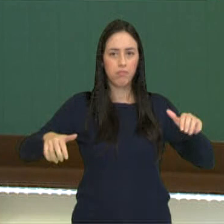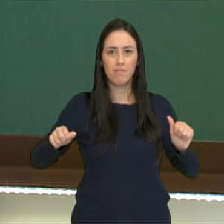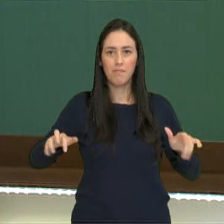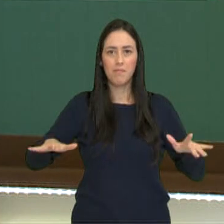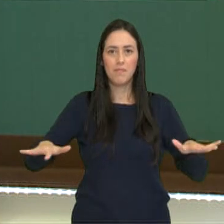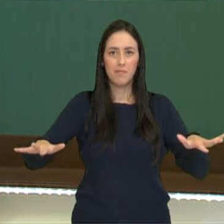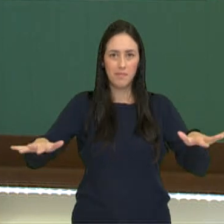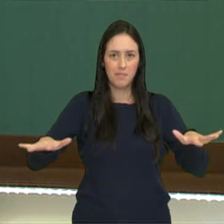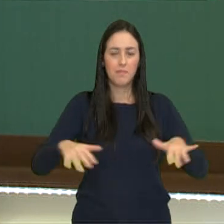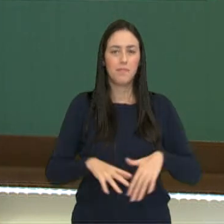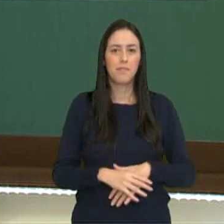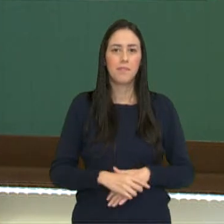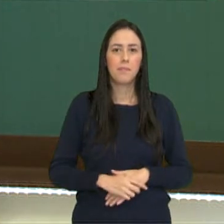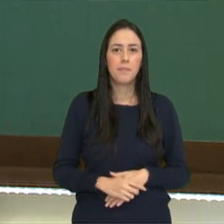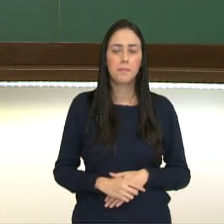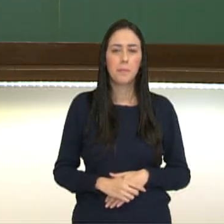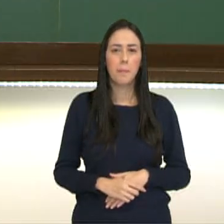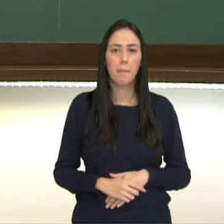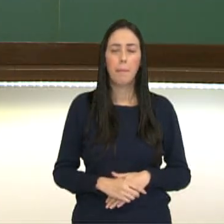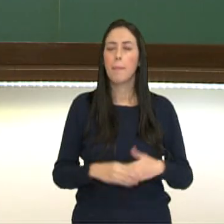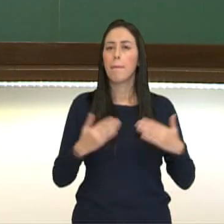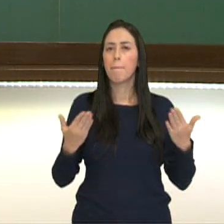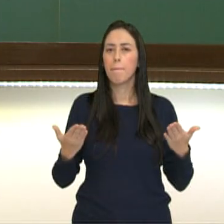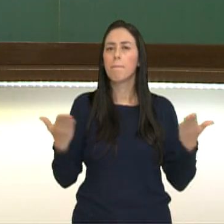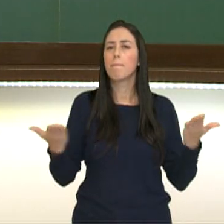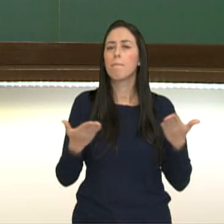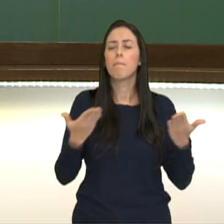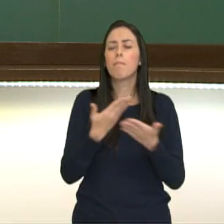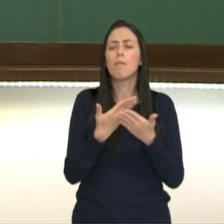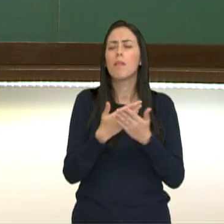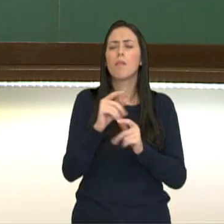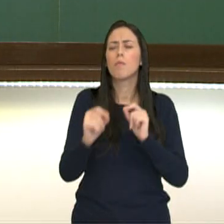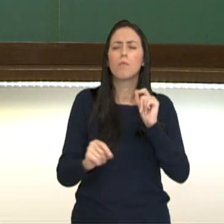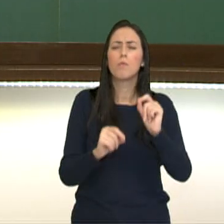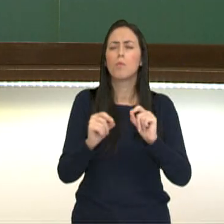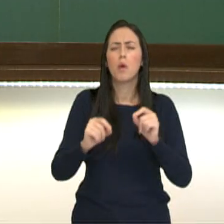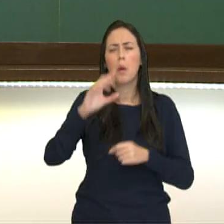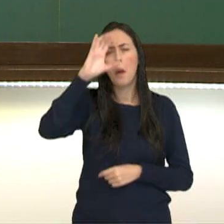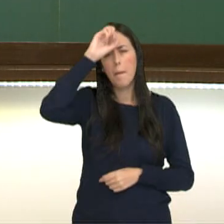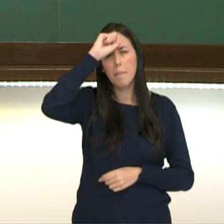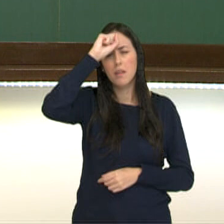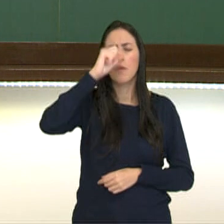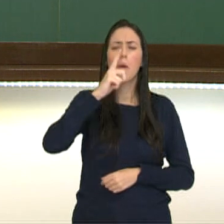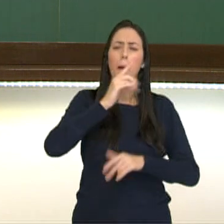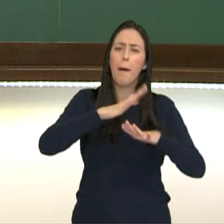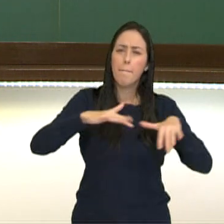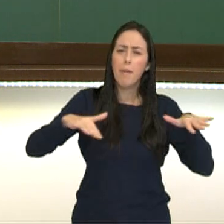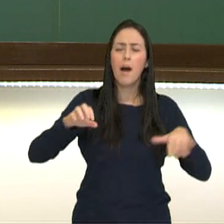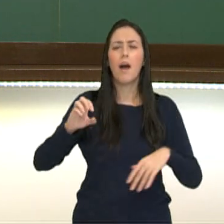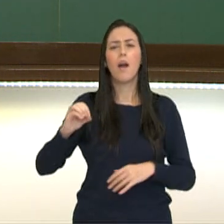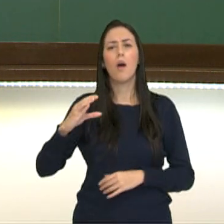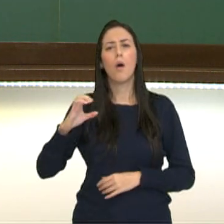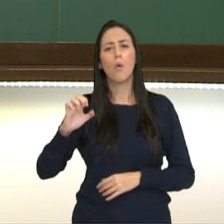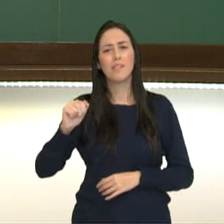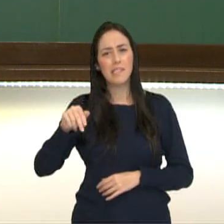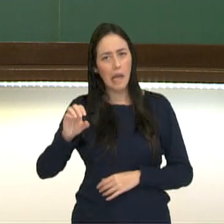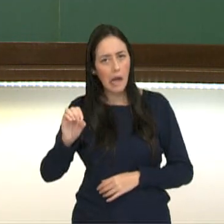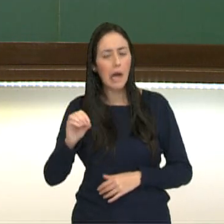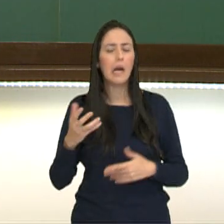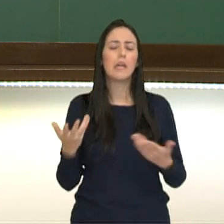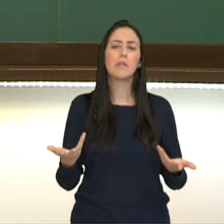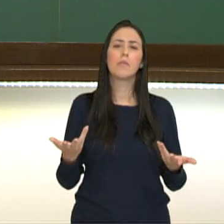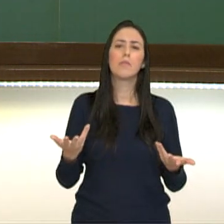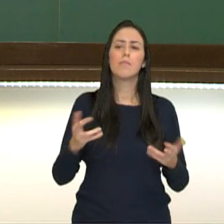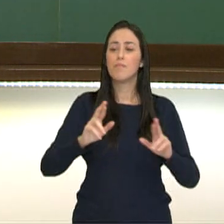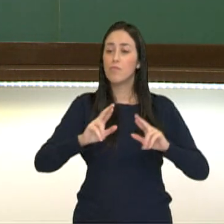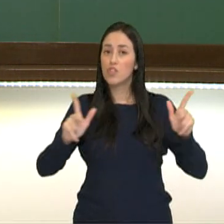outra bacia hidrográfica. Então, o que nós falamos nessa aula de hoje? Falamos dos mares, dos oceanos, falamos a diferença entre